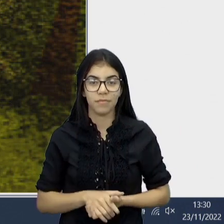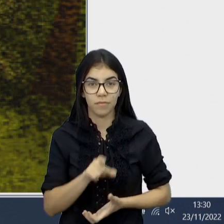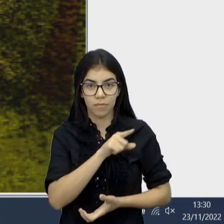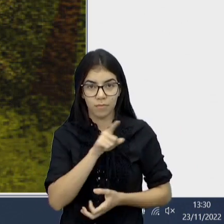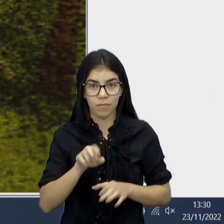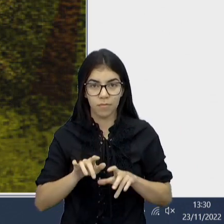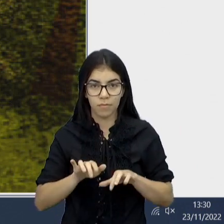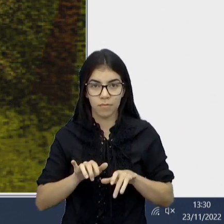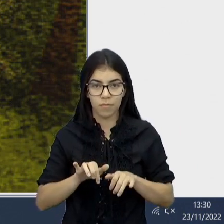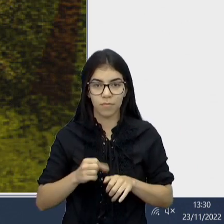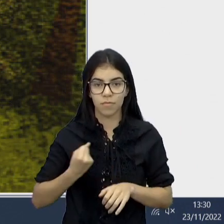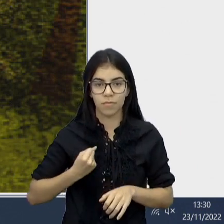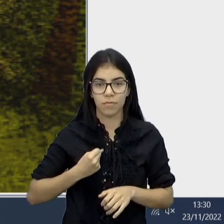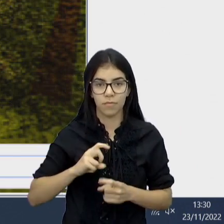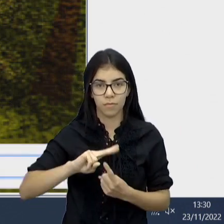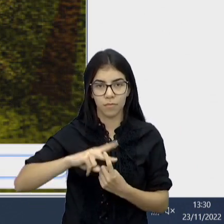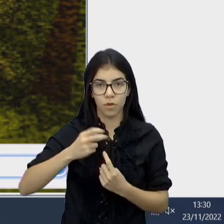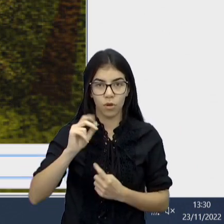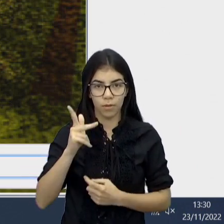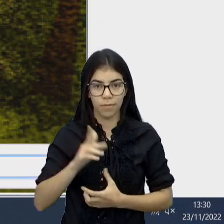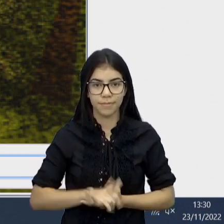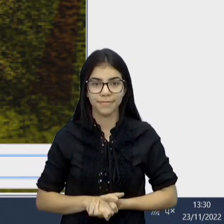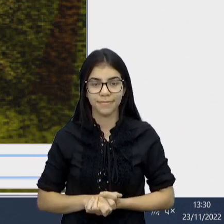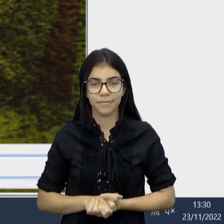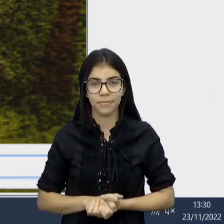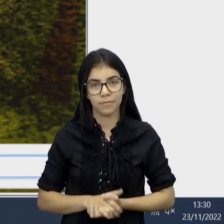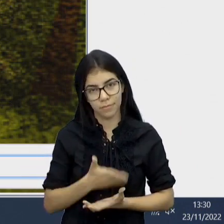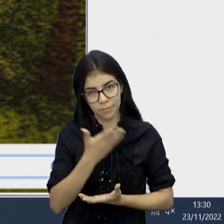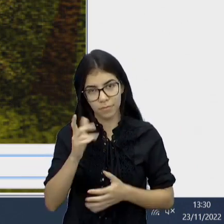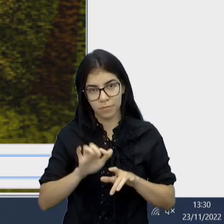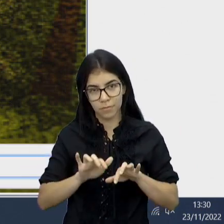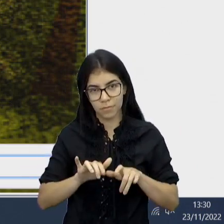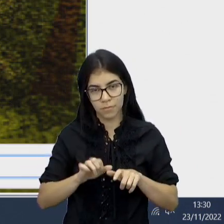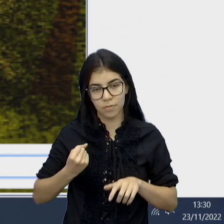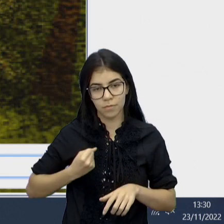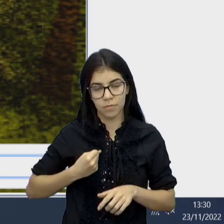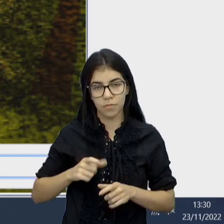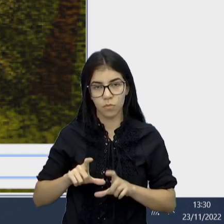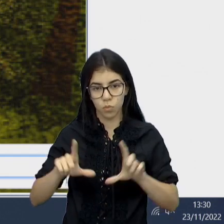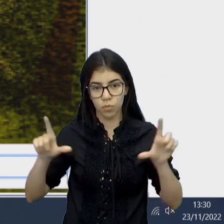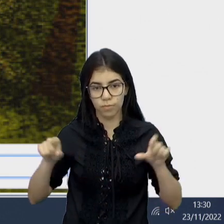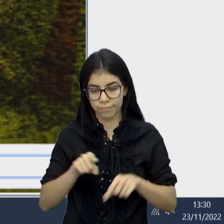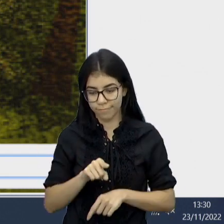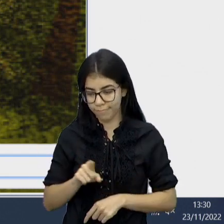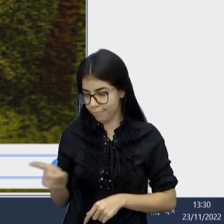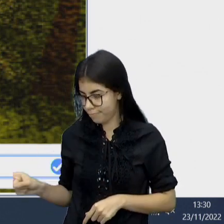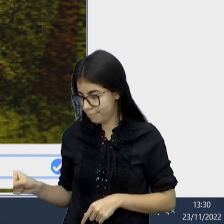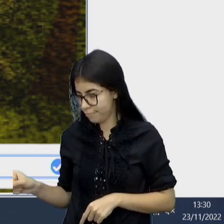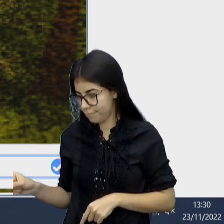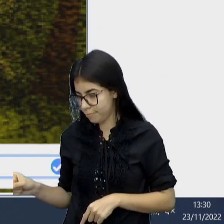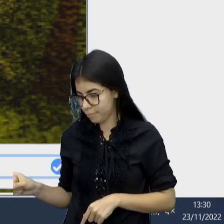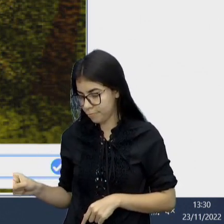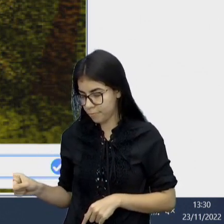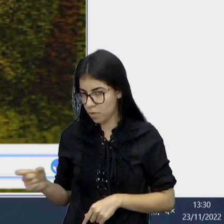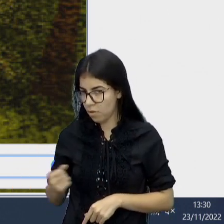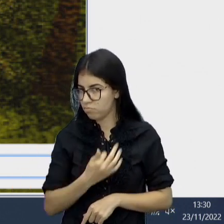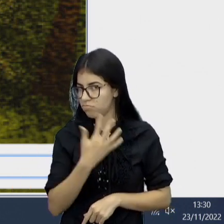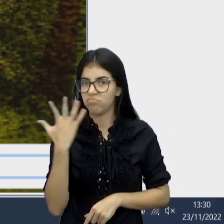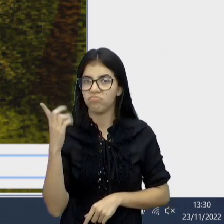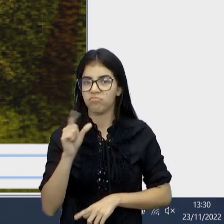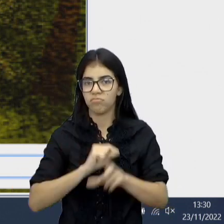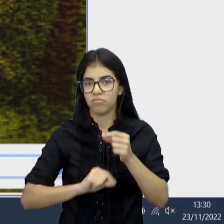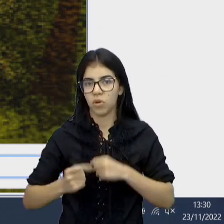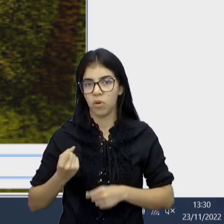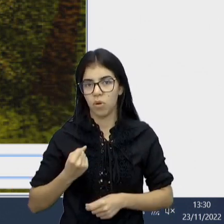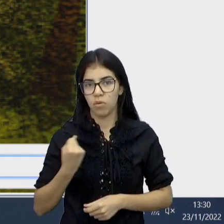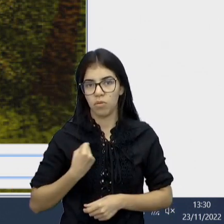Você digita um número e eu digo o dobro, ok? Aí abriu, digite um número, abriu uma caixinha para você digitar o número. Então escolhe um número aí, Osmar, que vai fazer